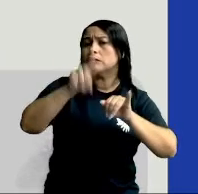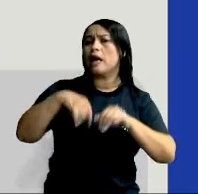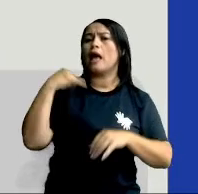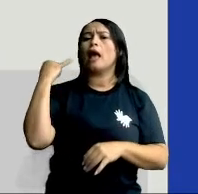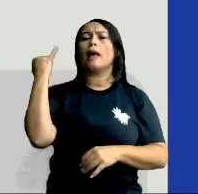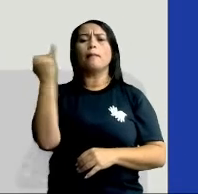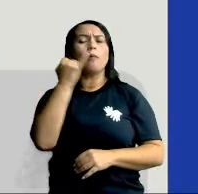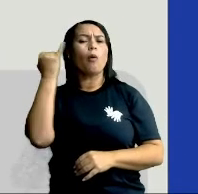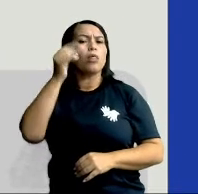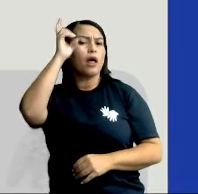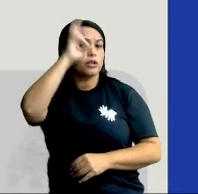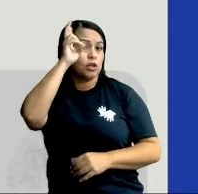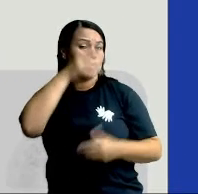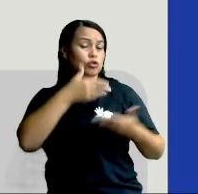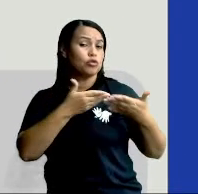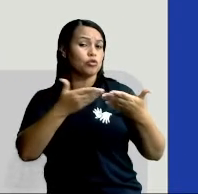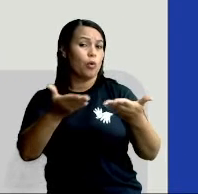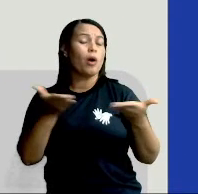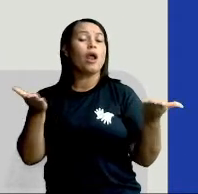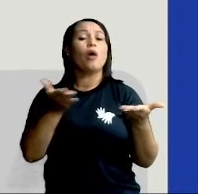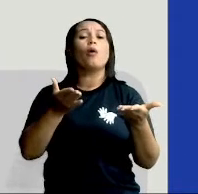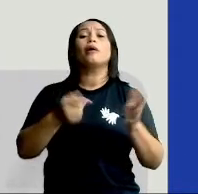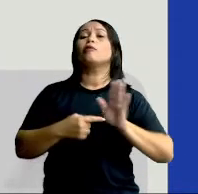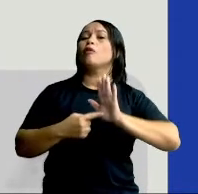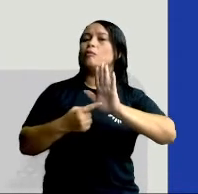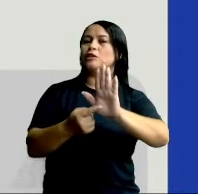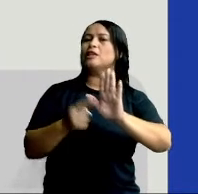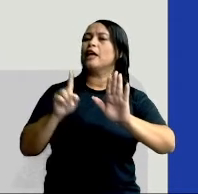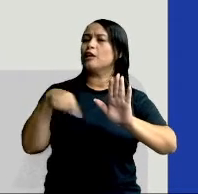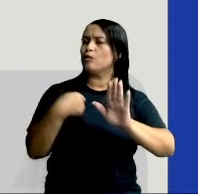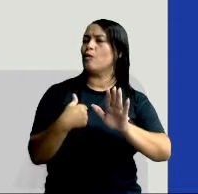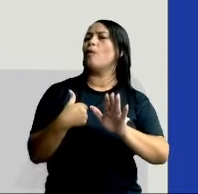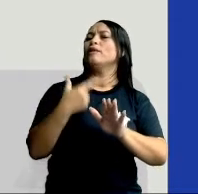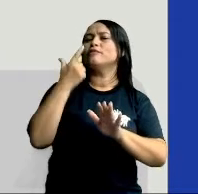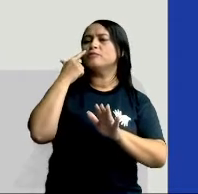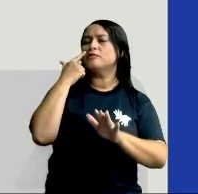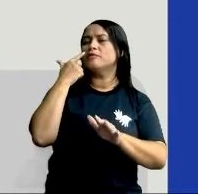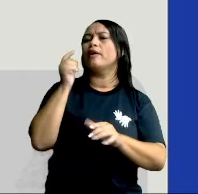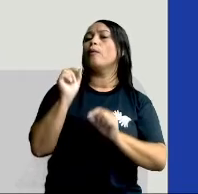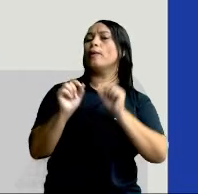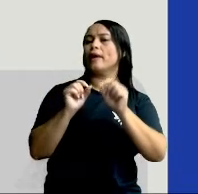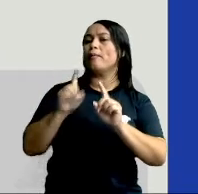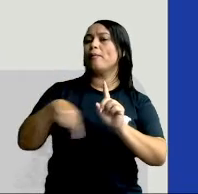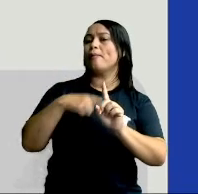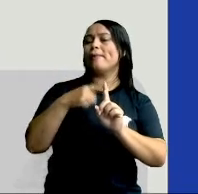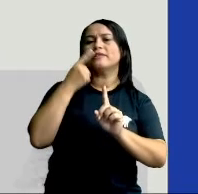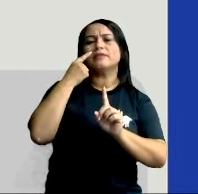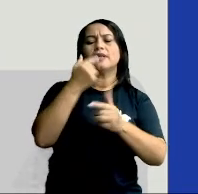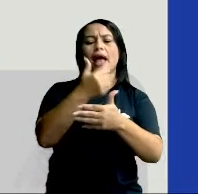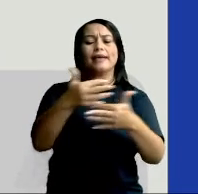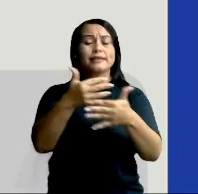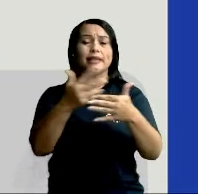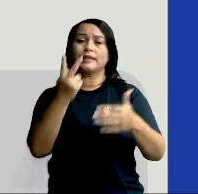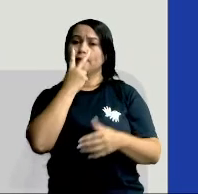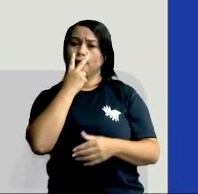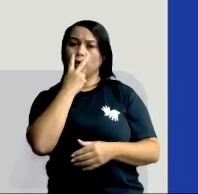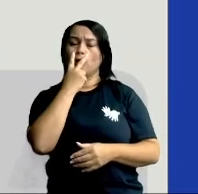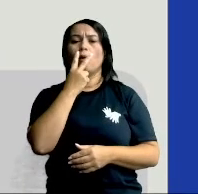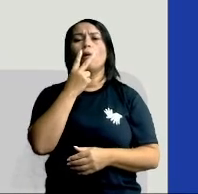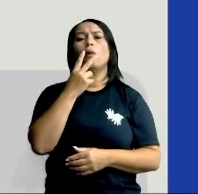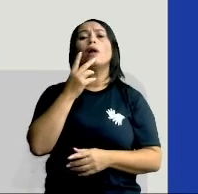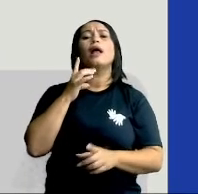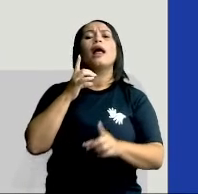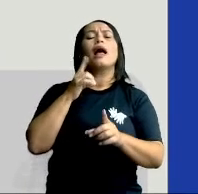histórico, mas o mais importante está agora por vir, que eu quero que a gente trabalhe um pouco mais. A cidade da Vitória de Santo